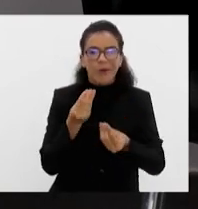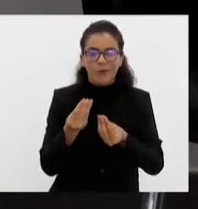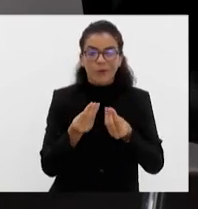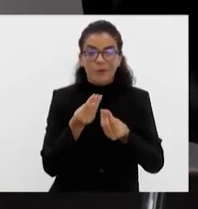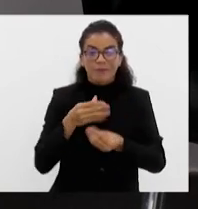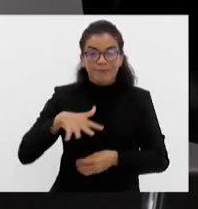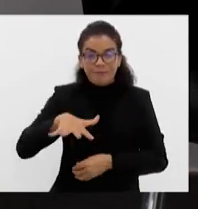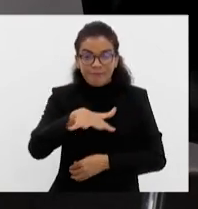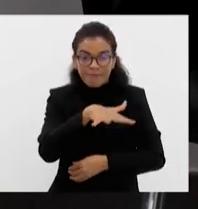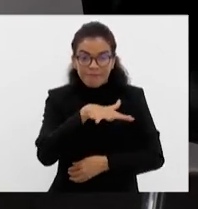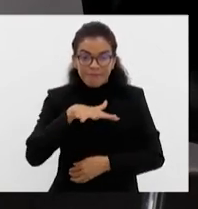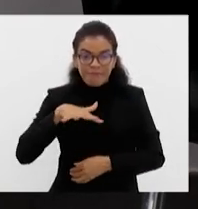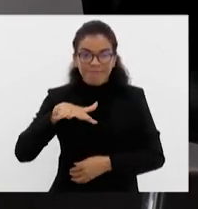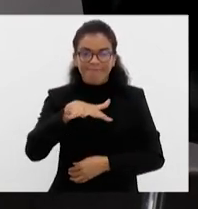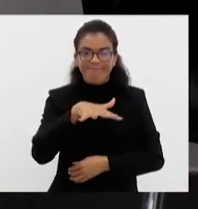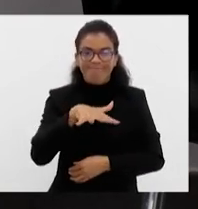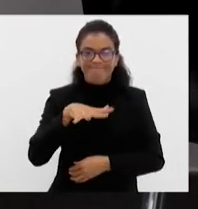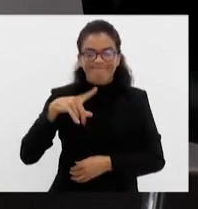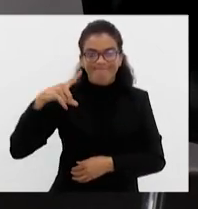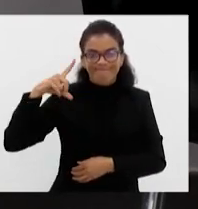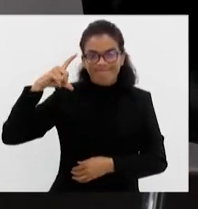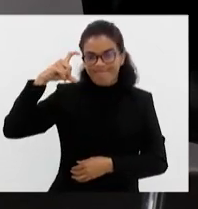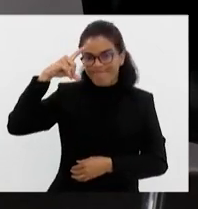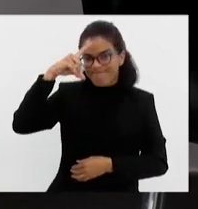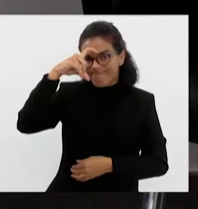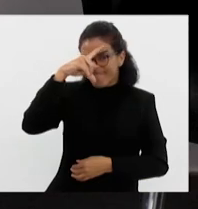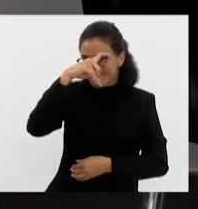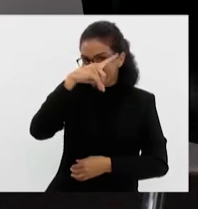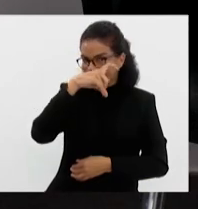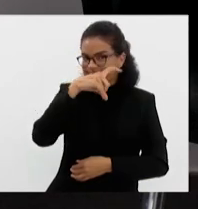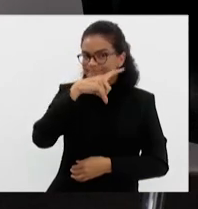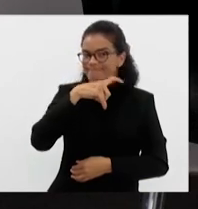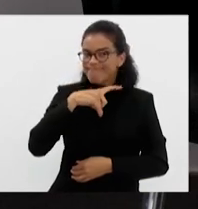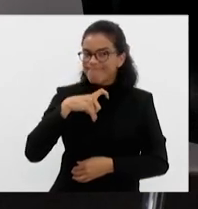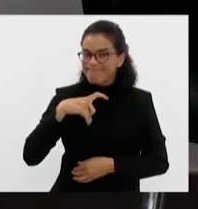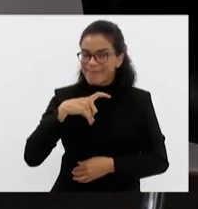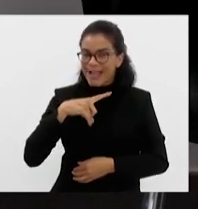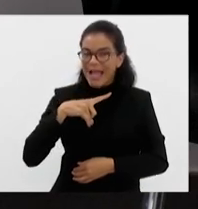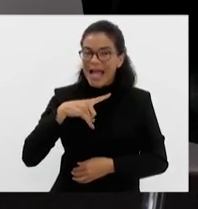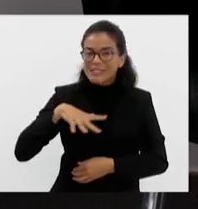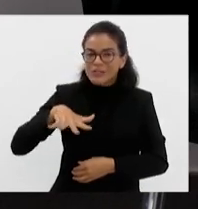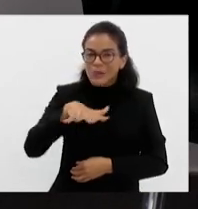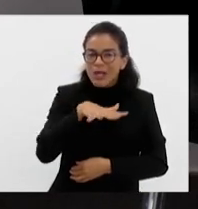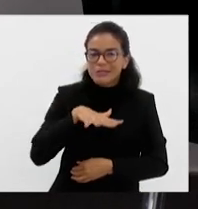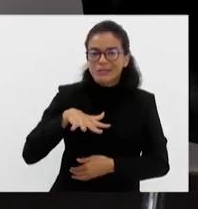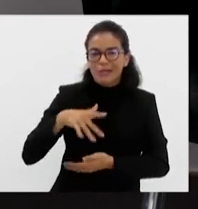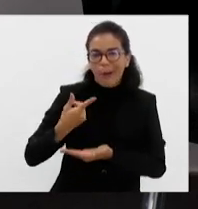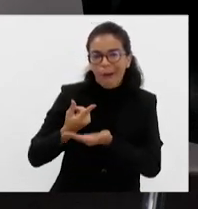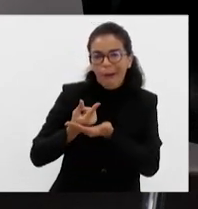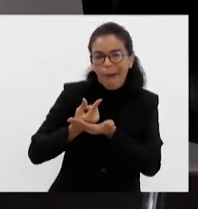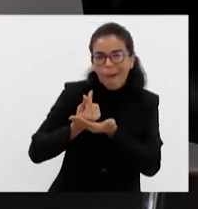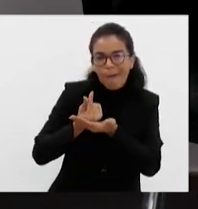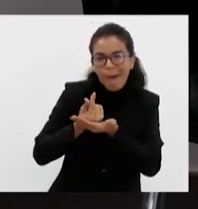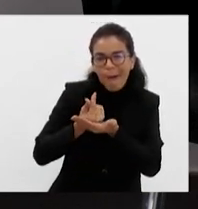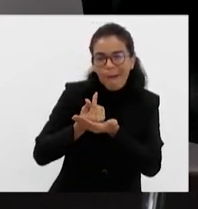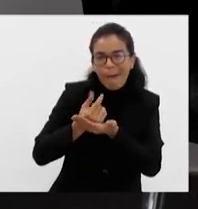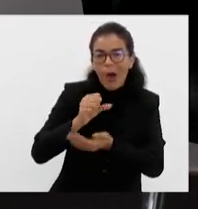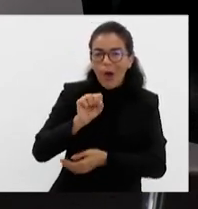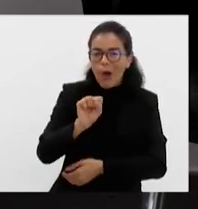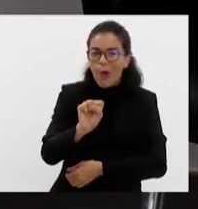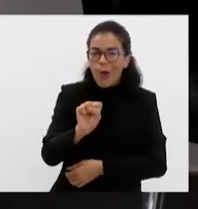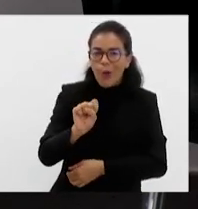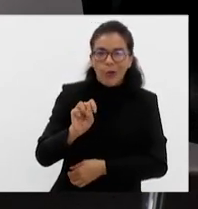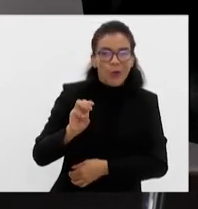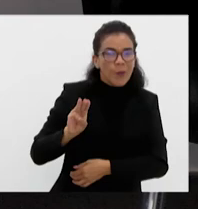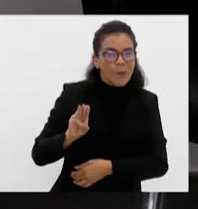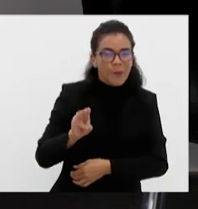a situação é de dificílima. O rombo no orçamento é na ordem de 8 bilhões